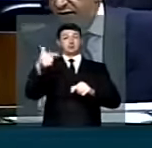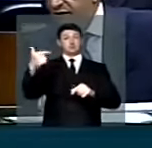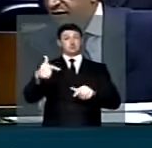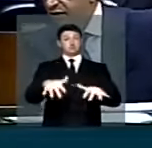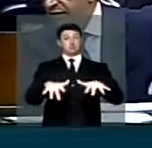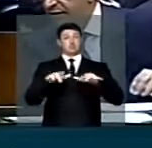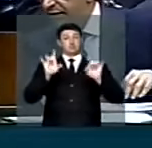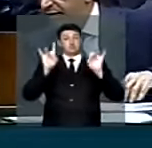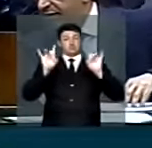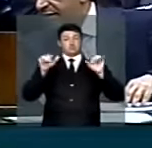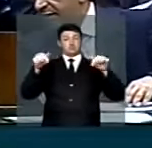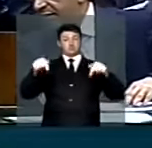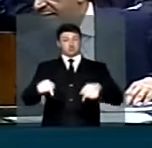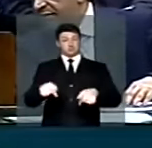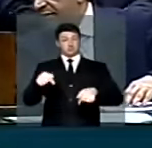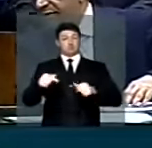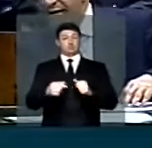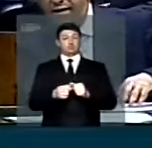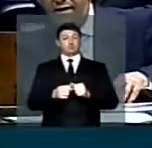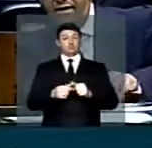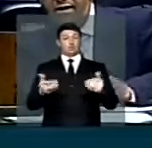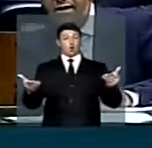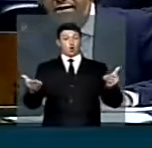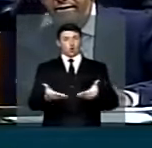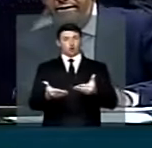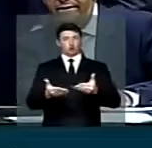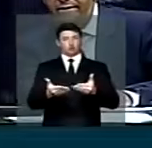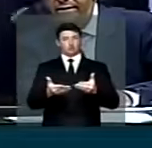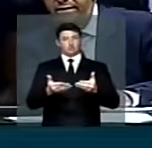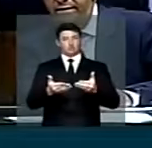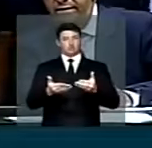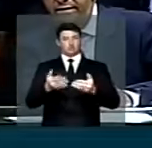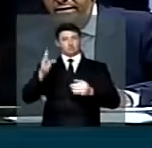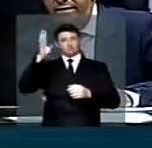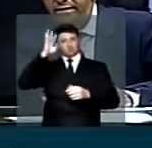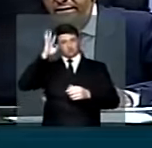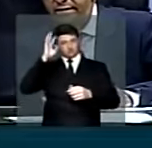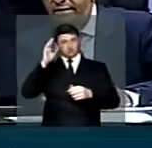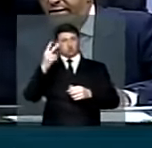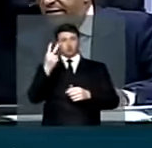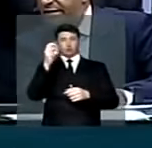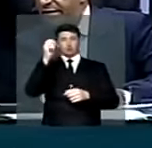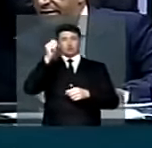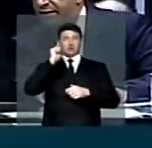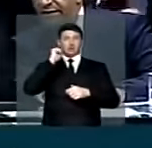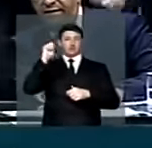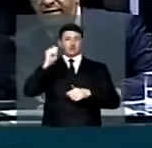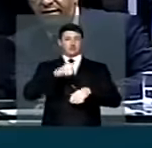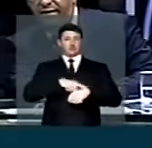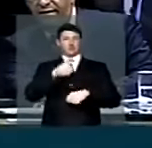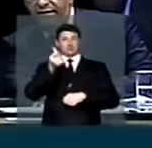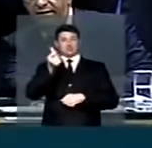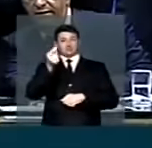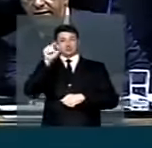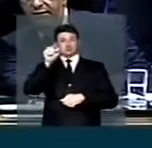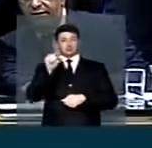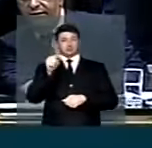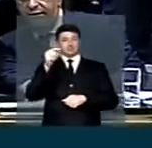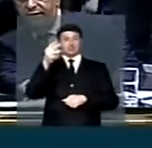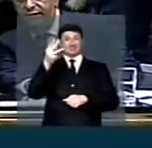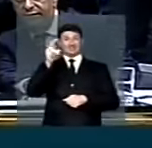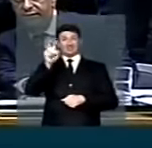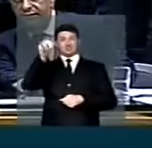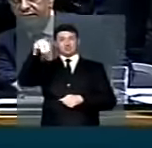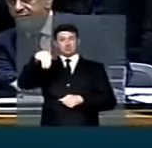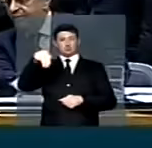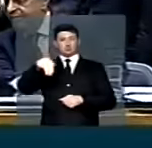segunda sessão deliberativa extraordinária para hoje, quarta-feira, 2 de abril, às 18 horas e